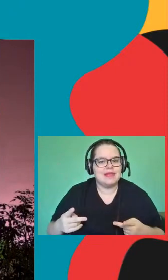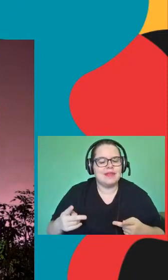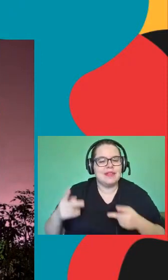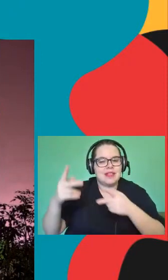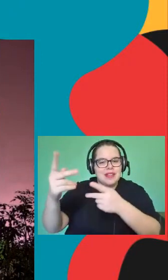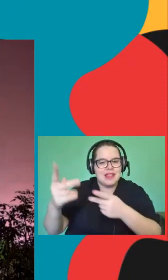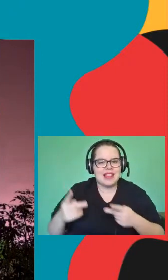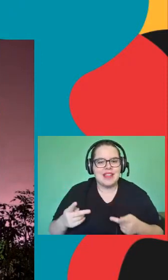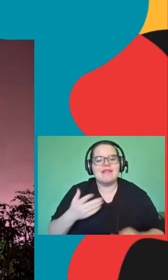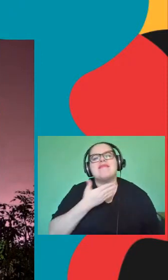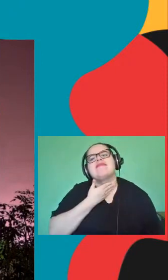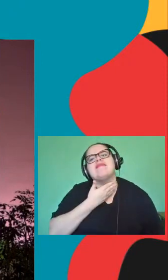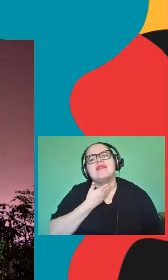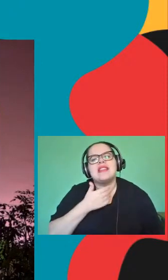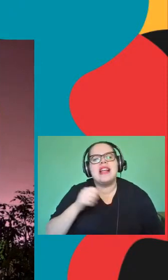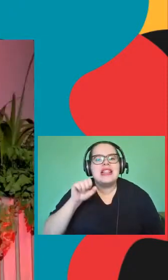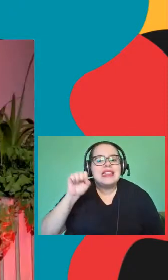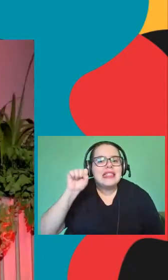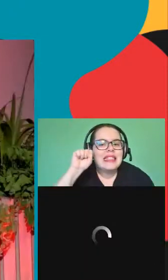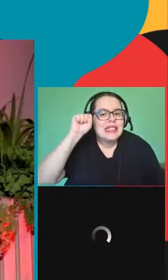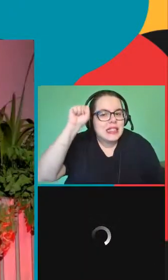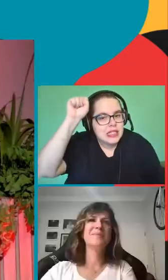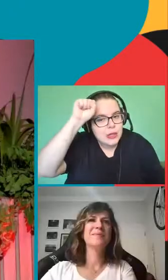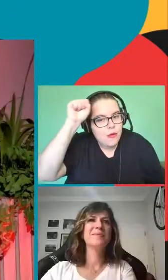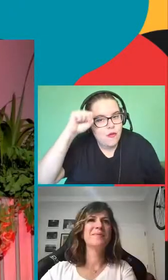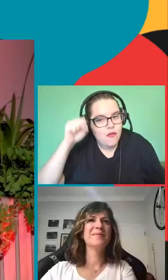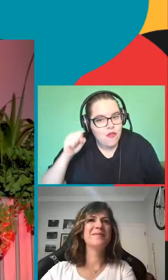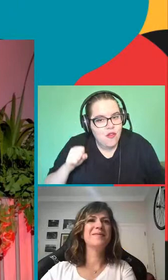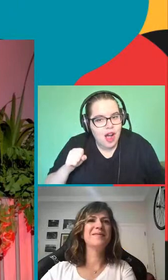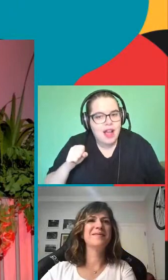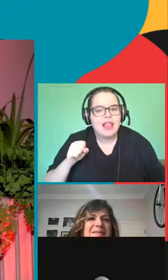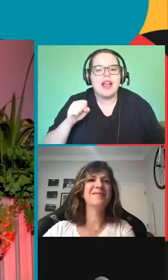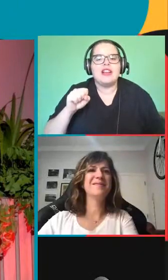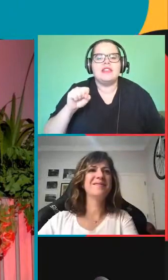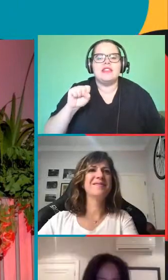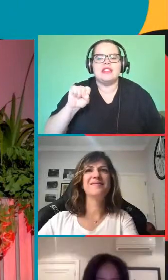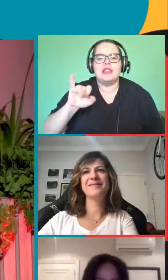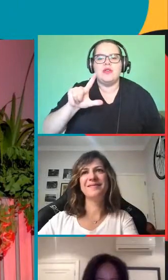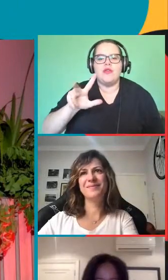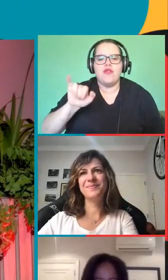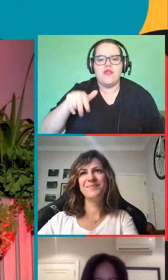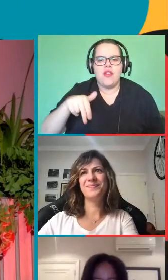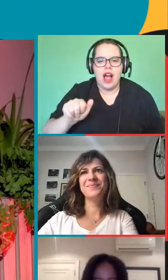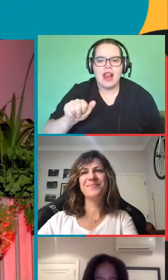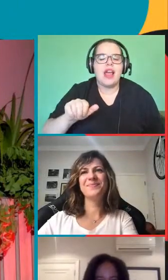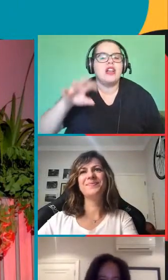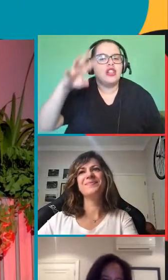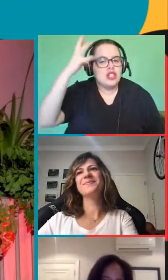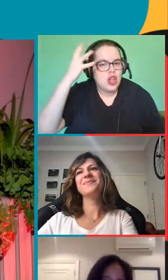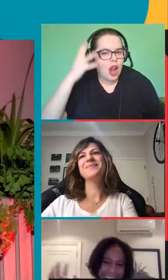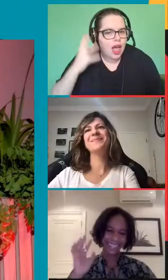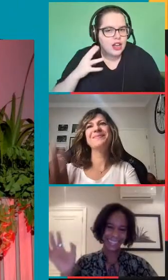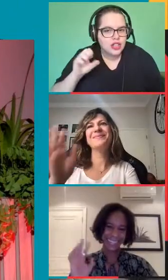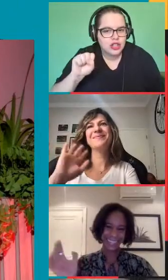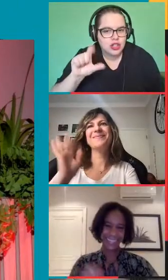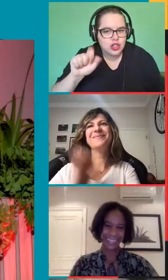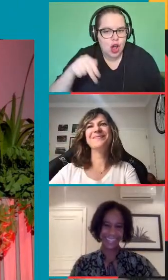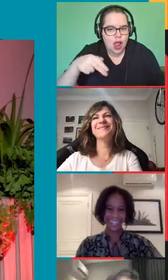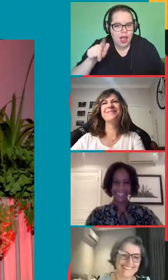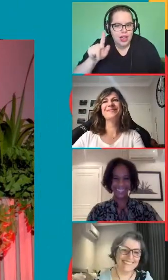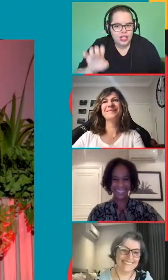nessa call, né, Silvana Xavier, Solange Sobral, Márcia Tessarolo e